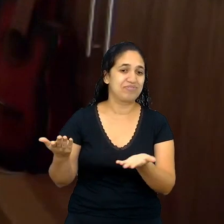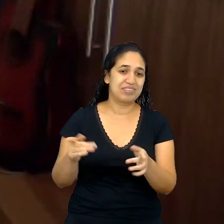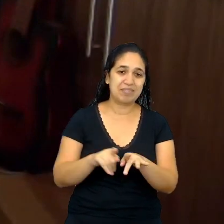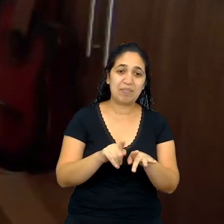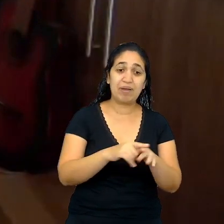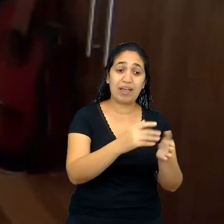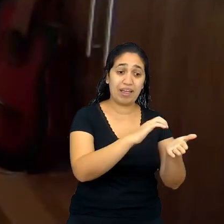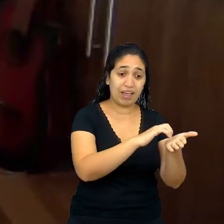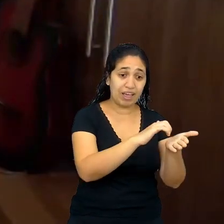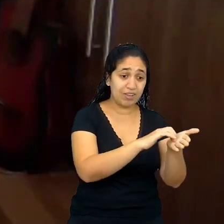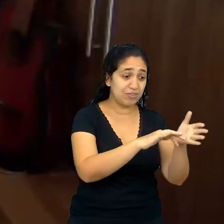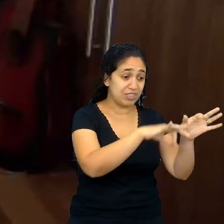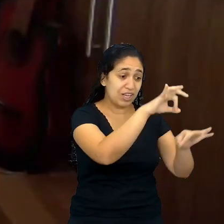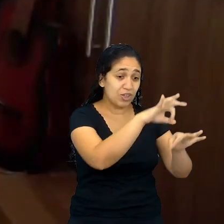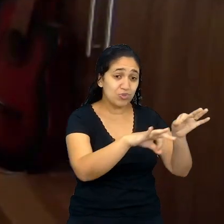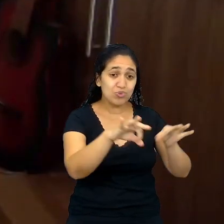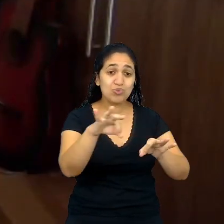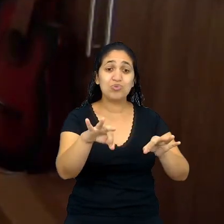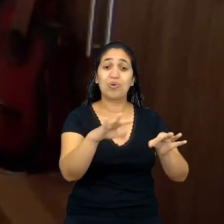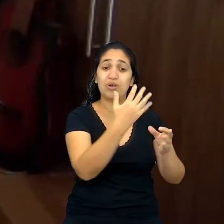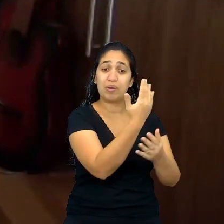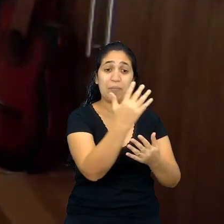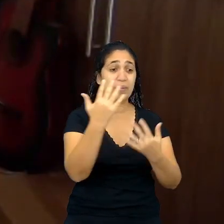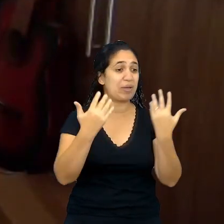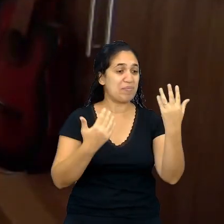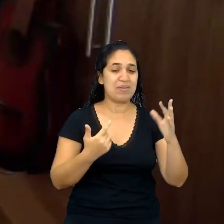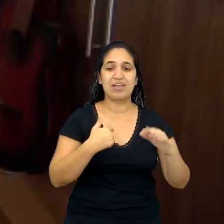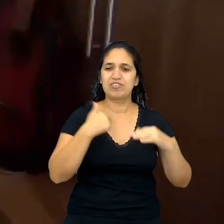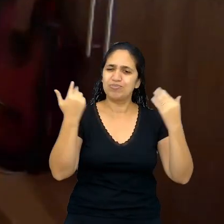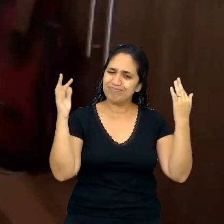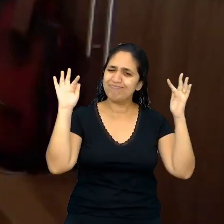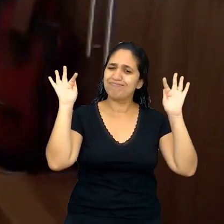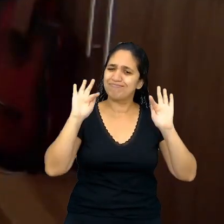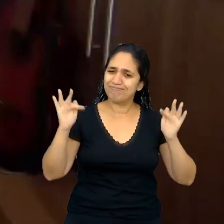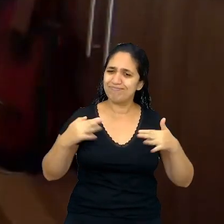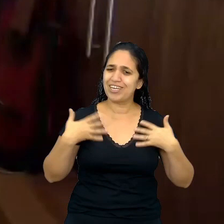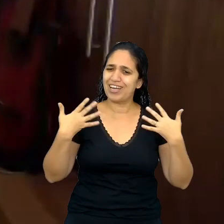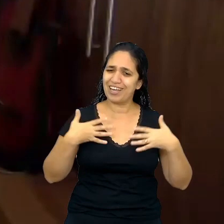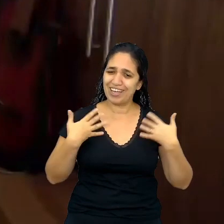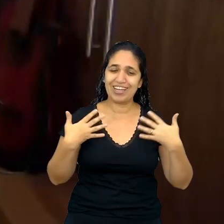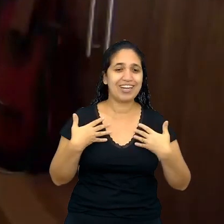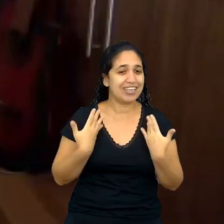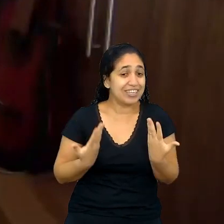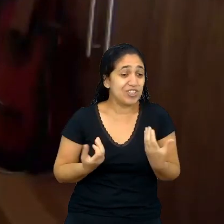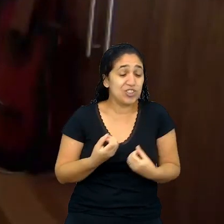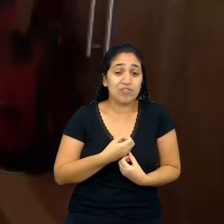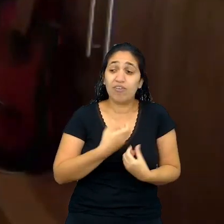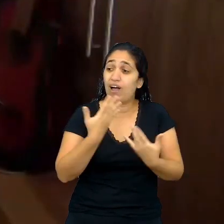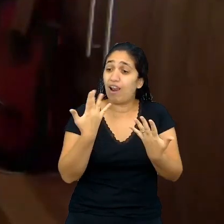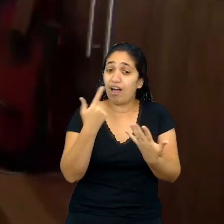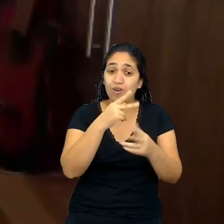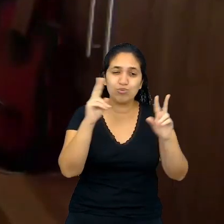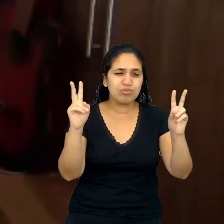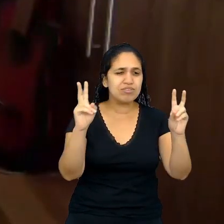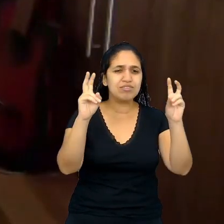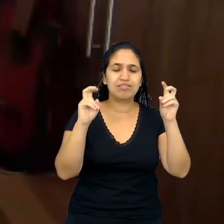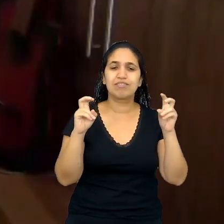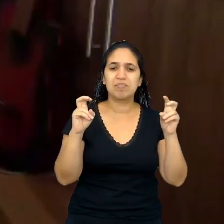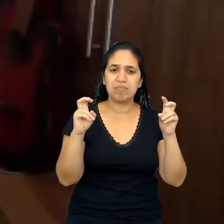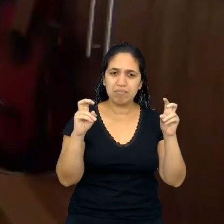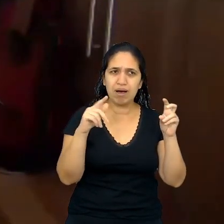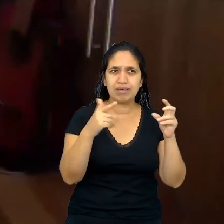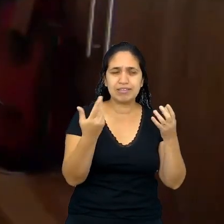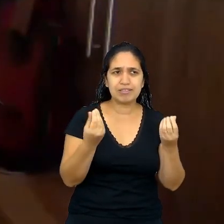de Infraestrutura e Meio Ambiente, e estou muito feliz de estar aqui e poder falar sobre uma temática que